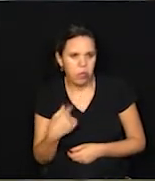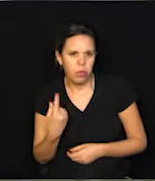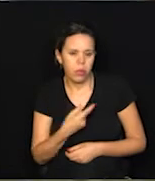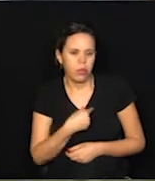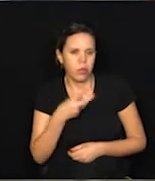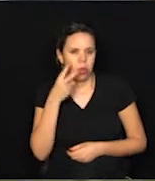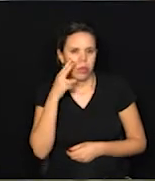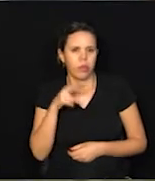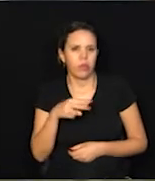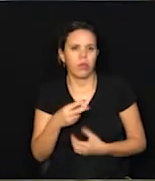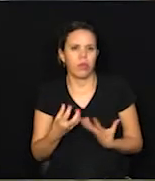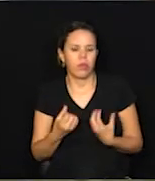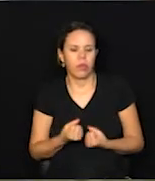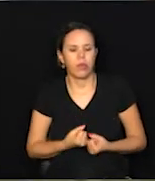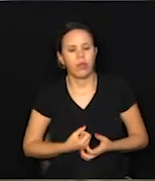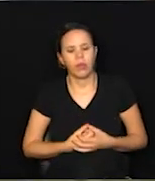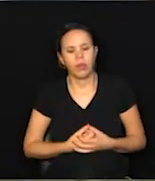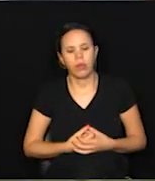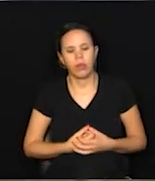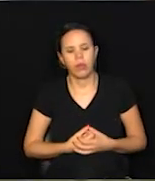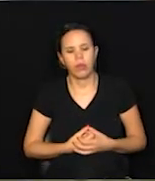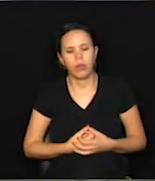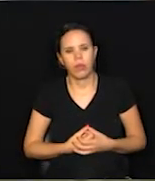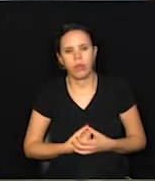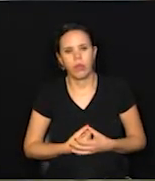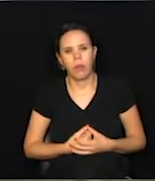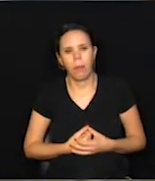a contento. Em relação